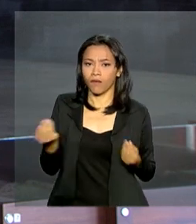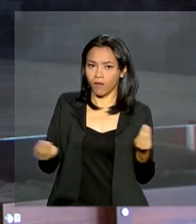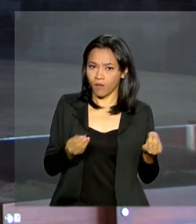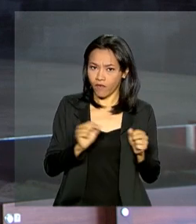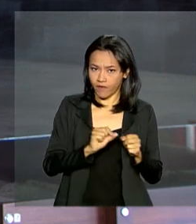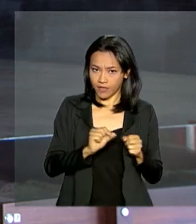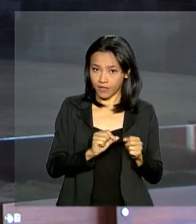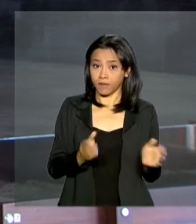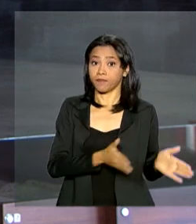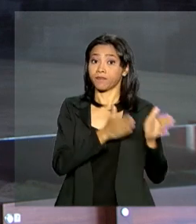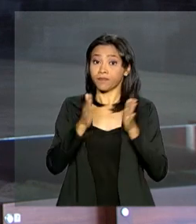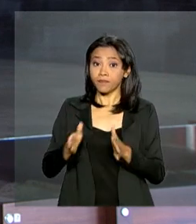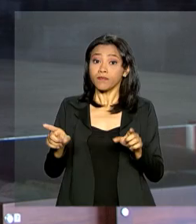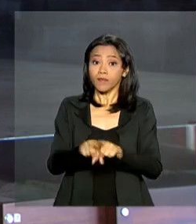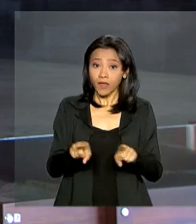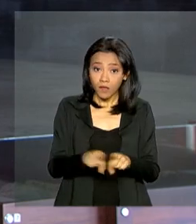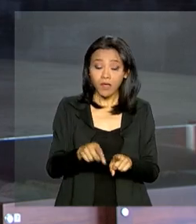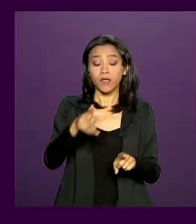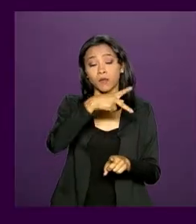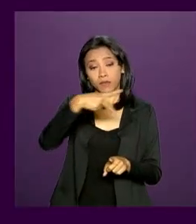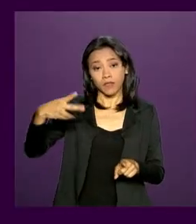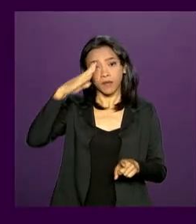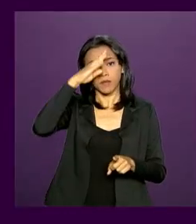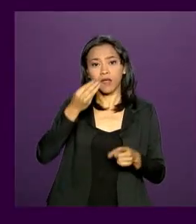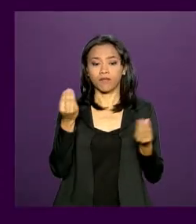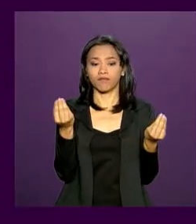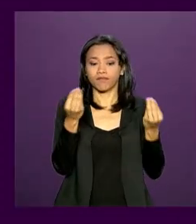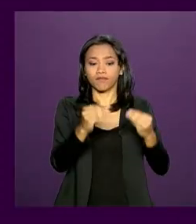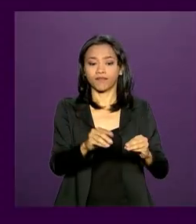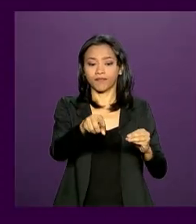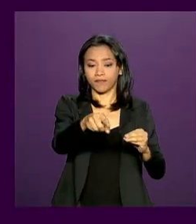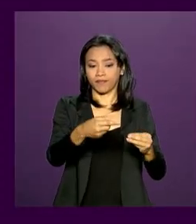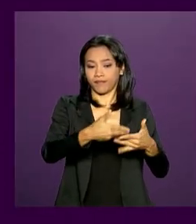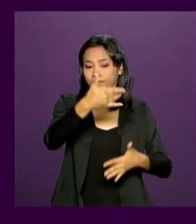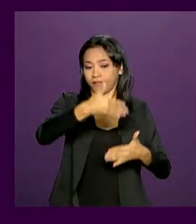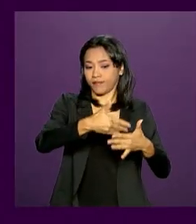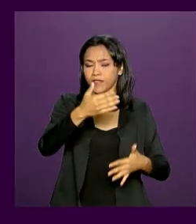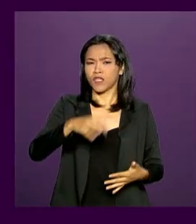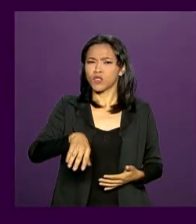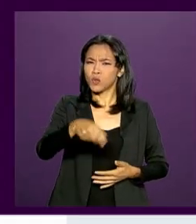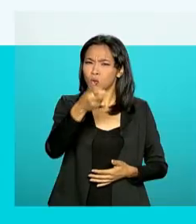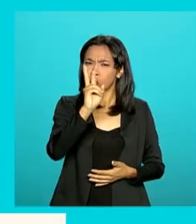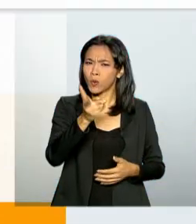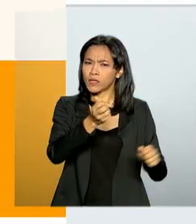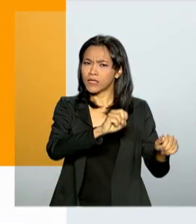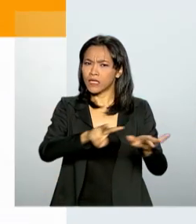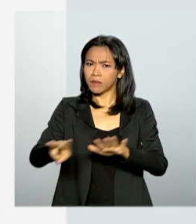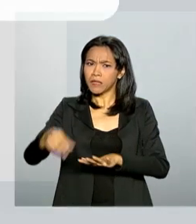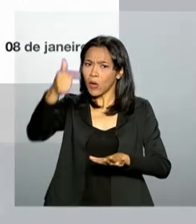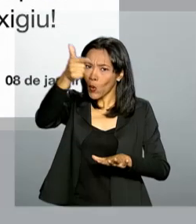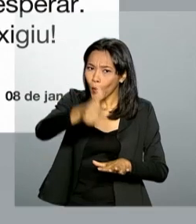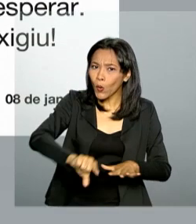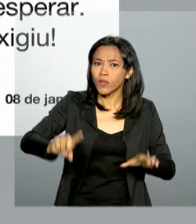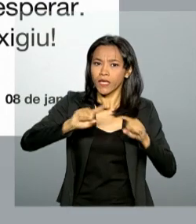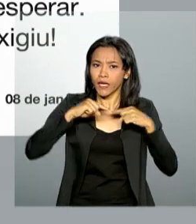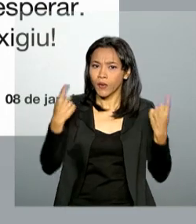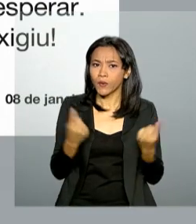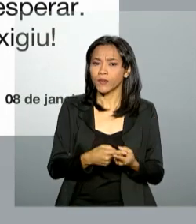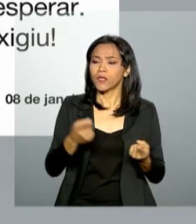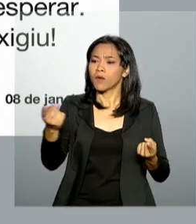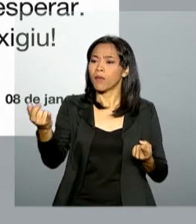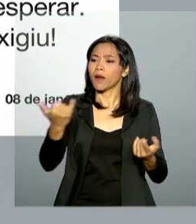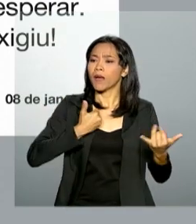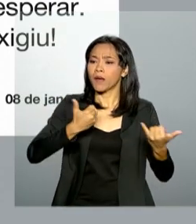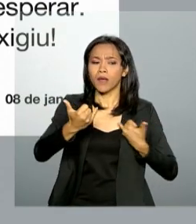postou em uma rede social esse texto em menos de duas semanas de governo mais uma reunião para ouvir cada um dos